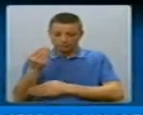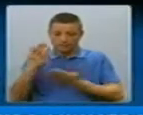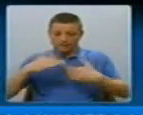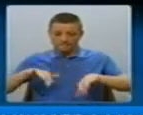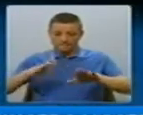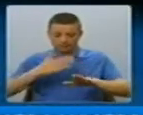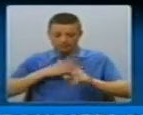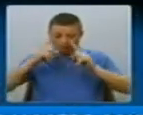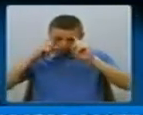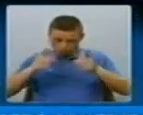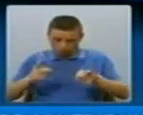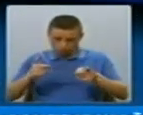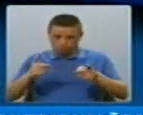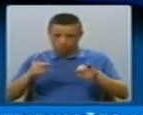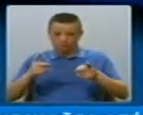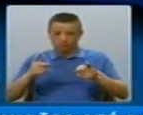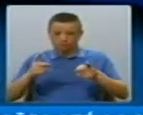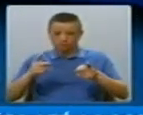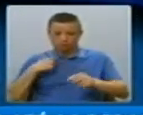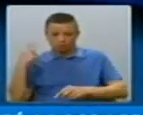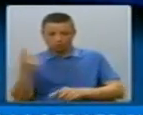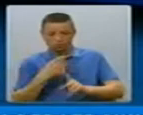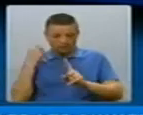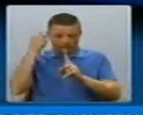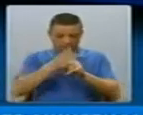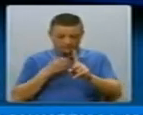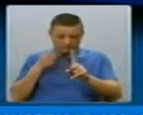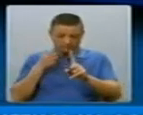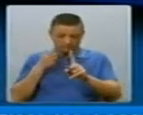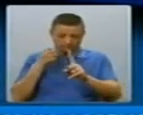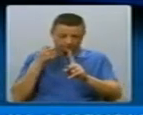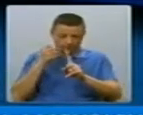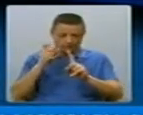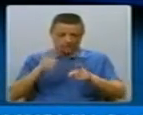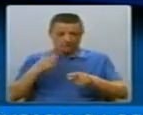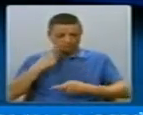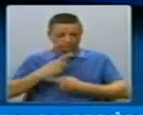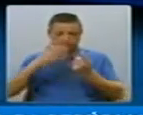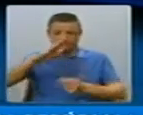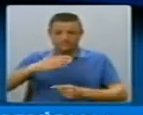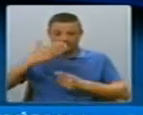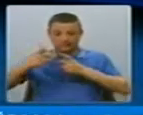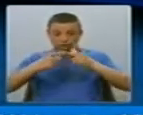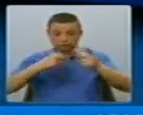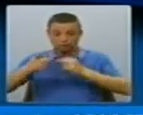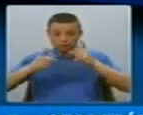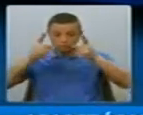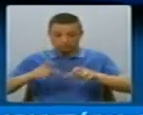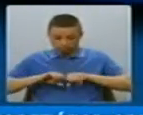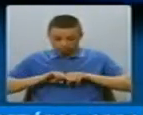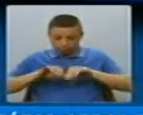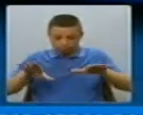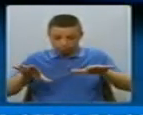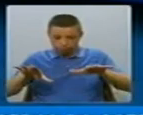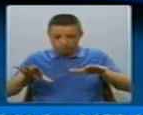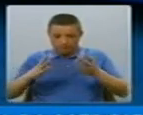porque desafia aquilo que nós conhecíamos sobre o aparecimento das primeiras estrelas do universo. Quando nos